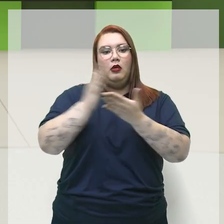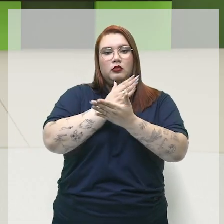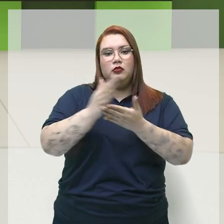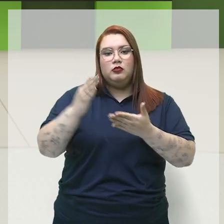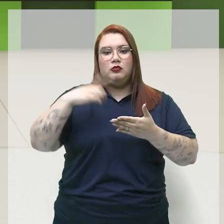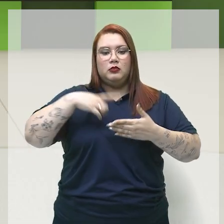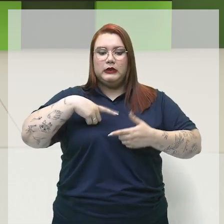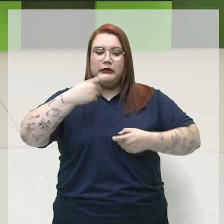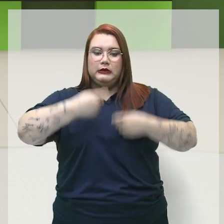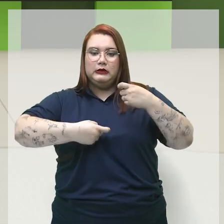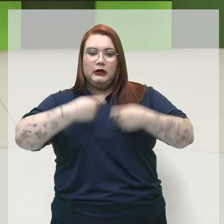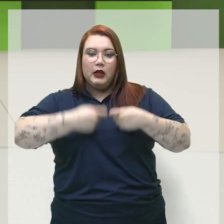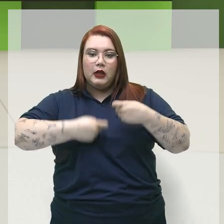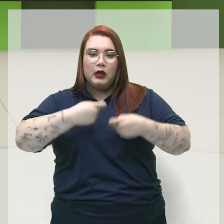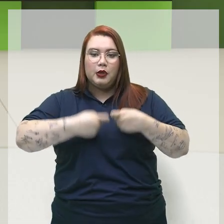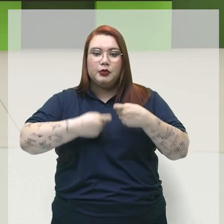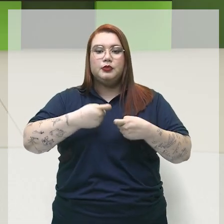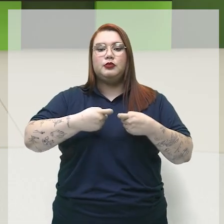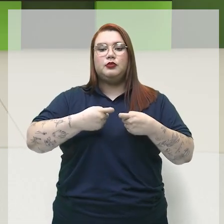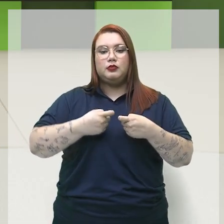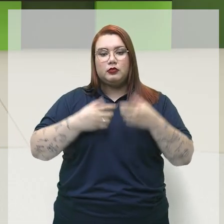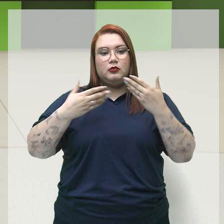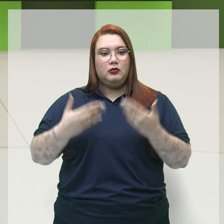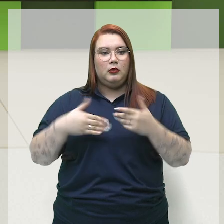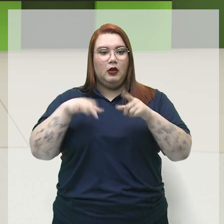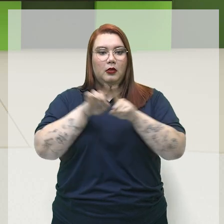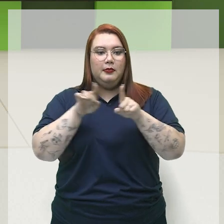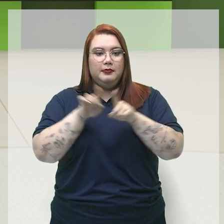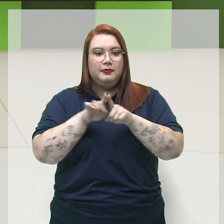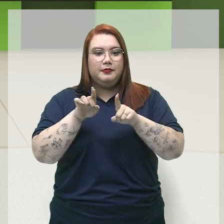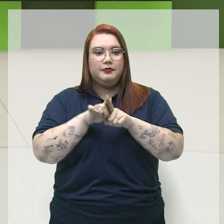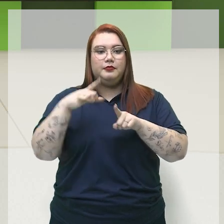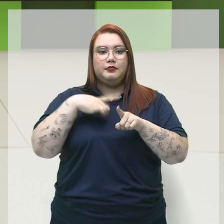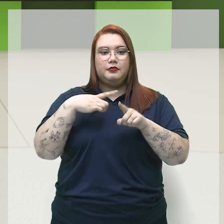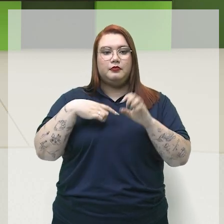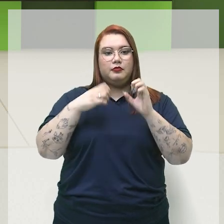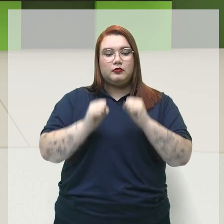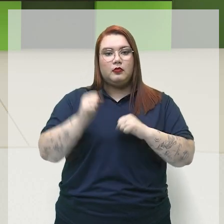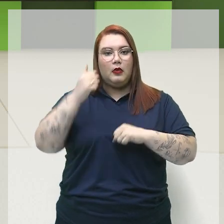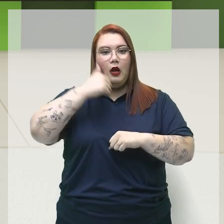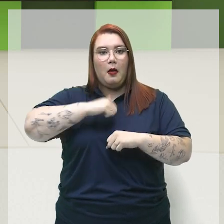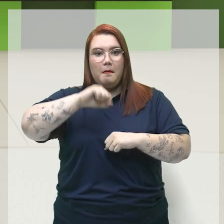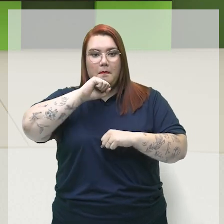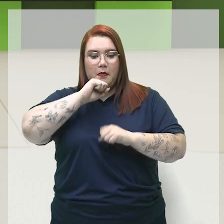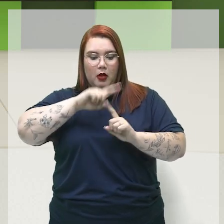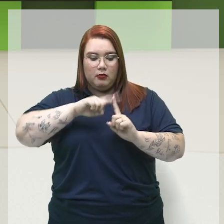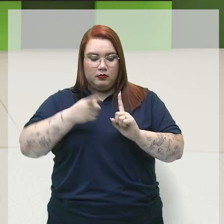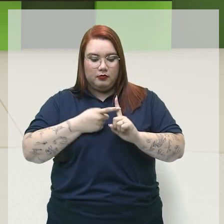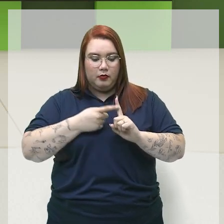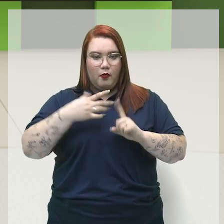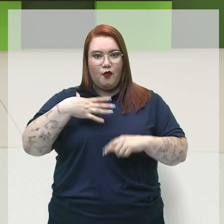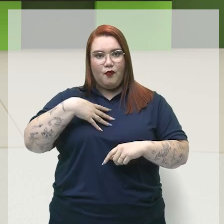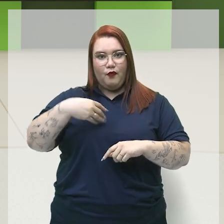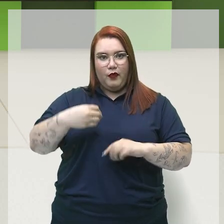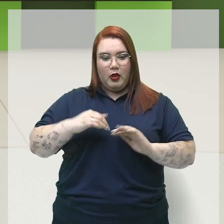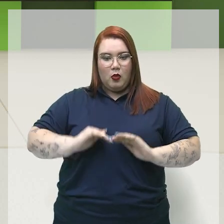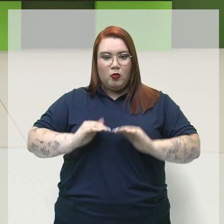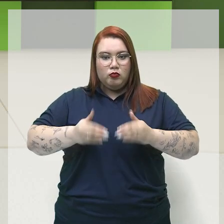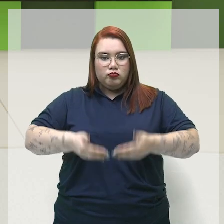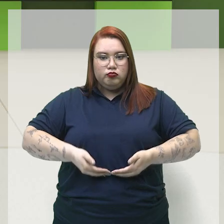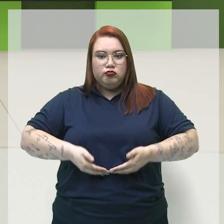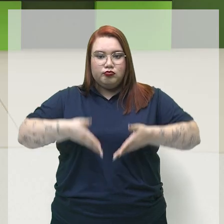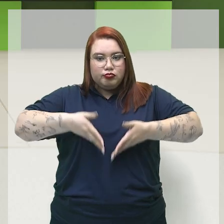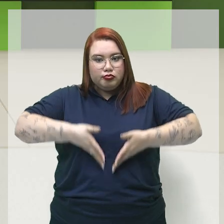relação sexual. Existem transmissões também que pode ser da mãe para o filho no momento da gestação ou do